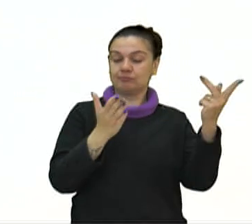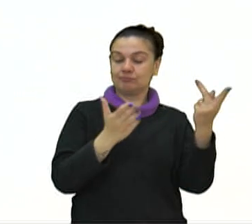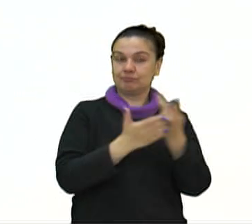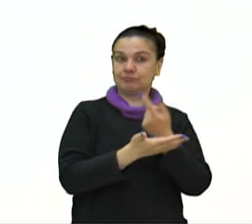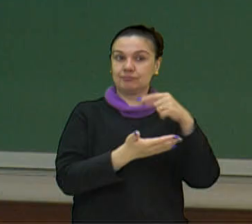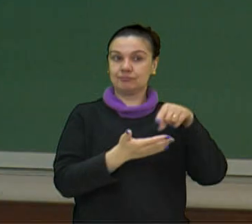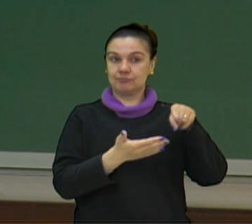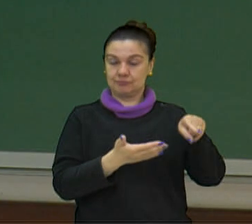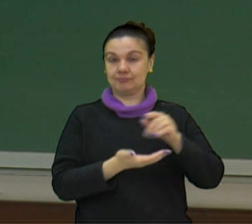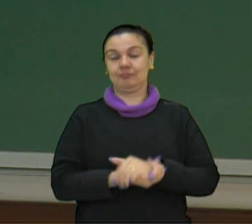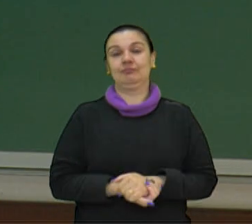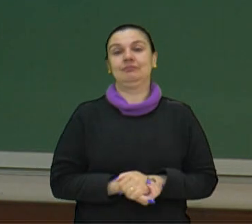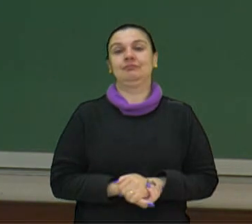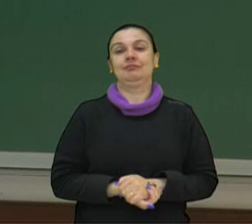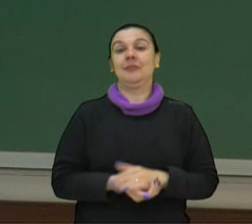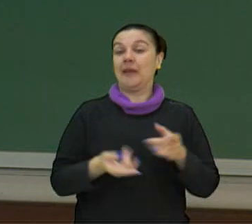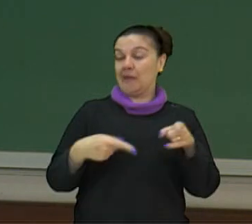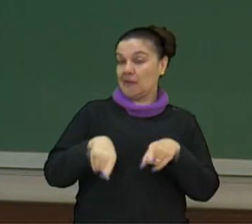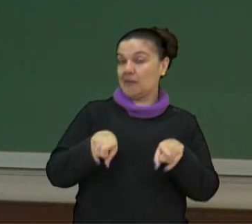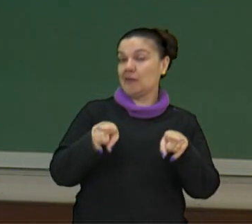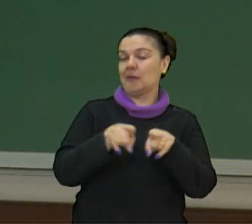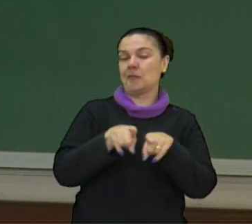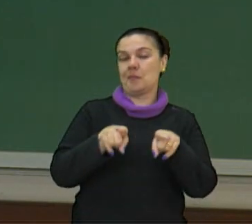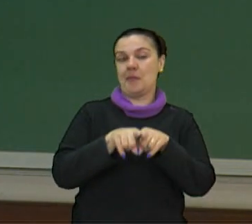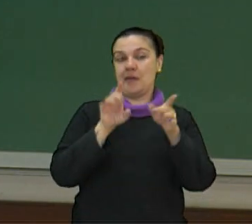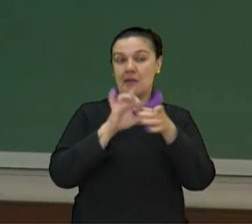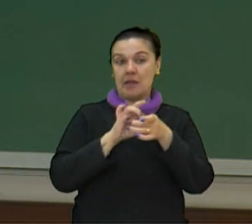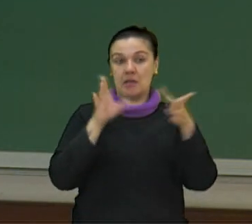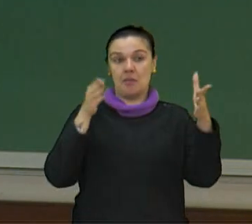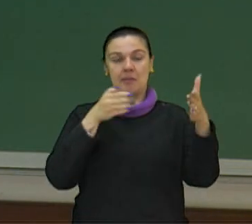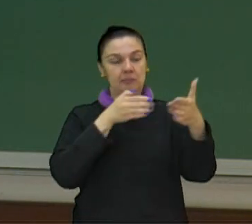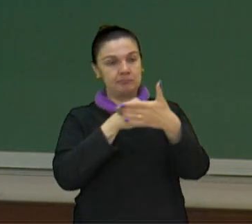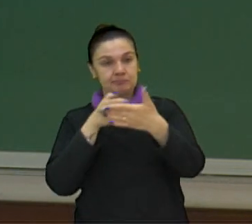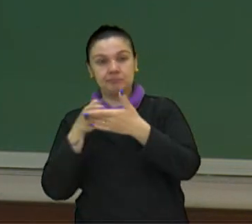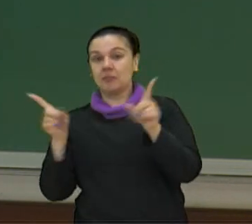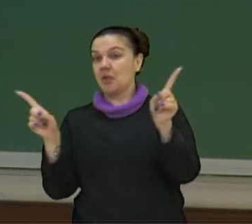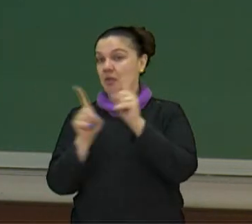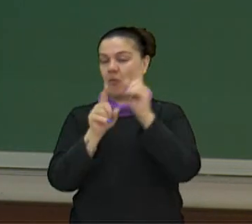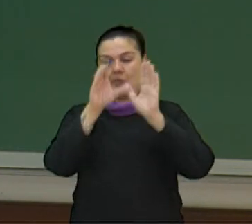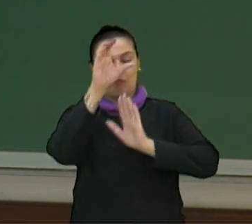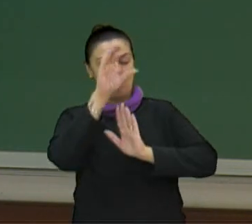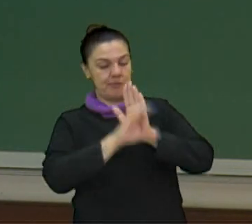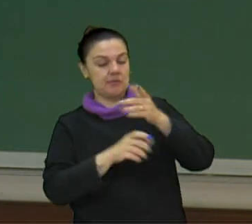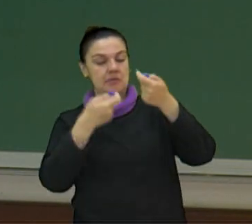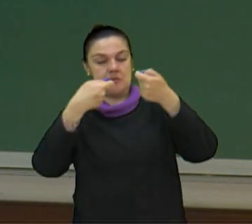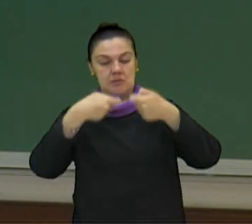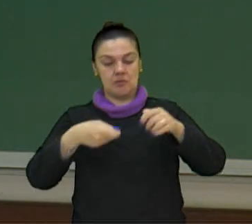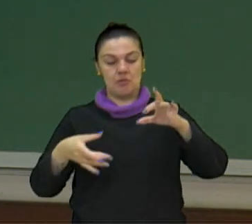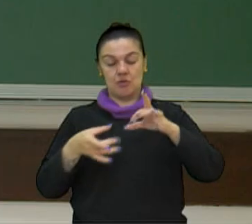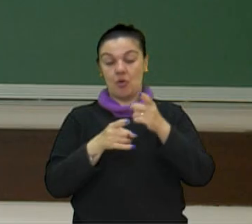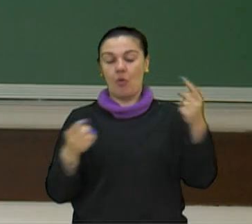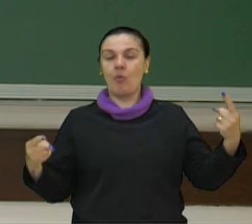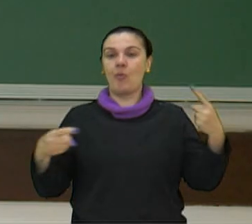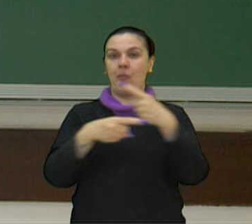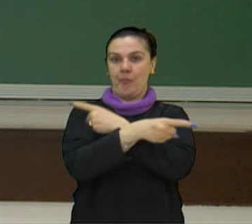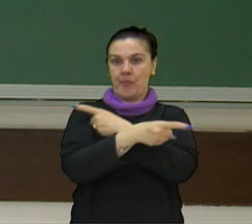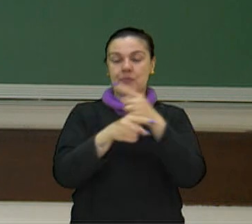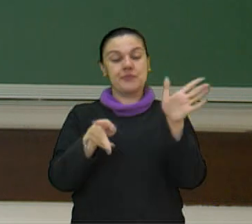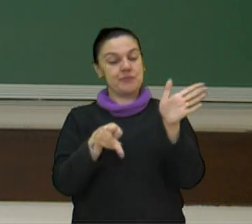é natura naturata. A liberdade e o determinismo não são conceitos necessariamente